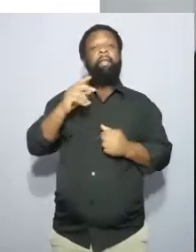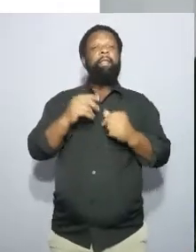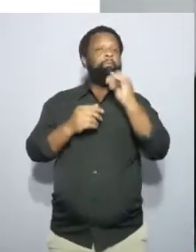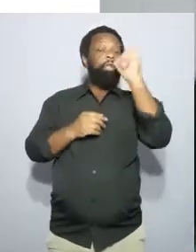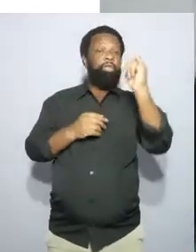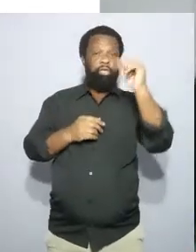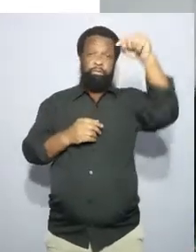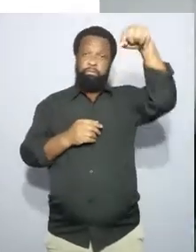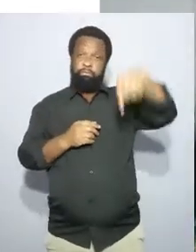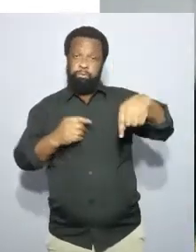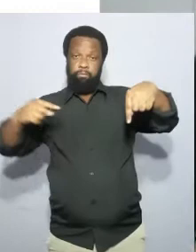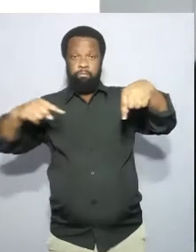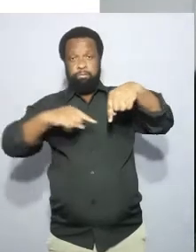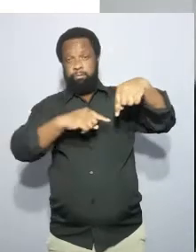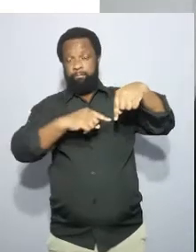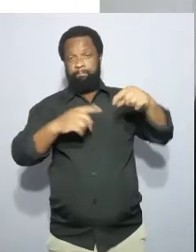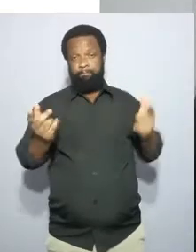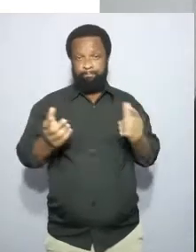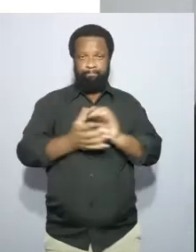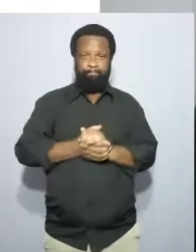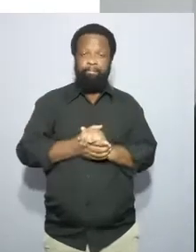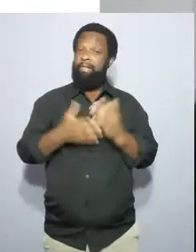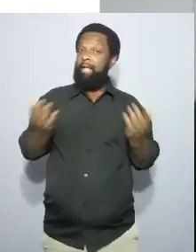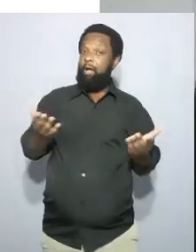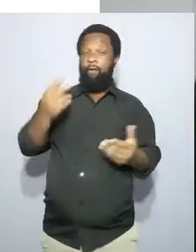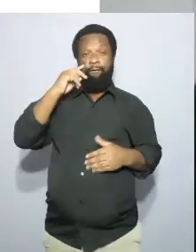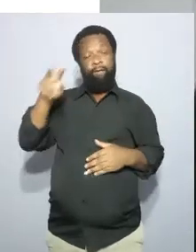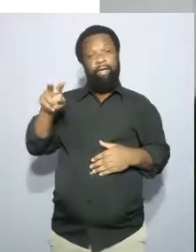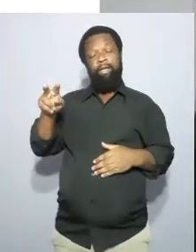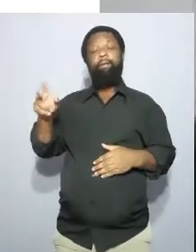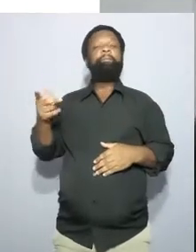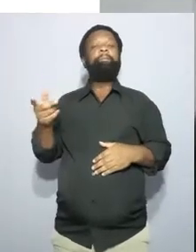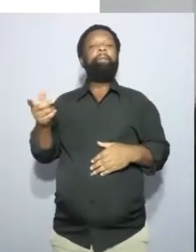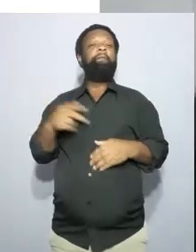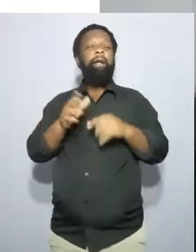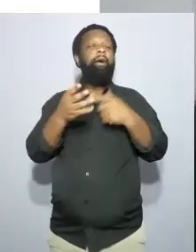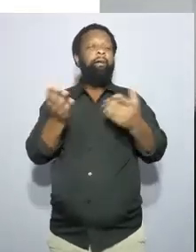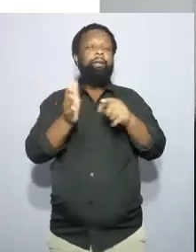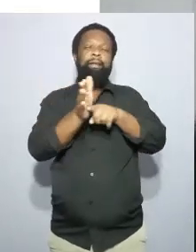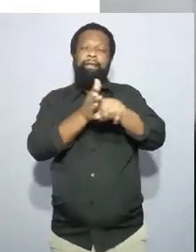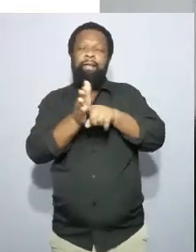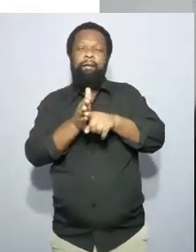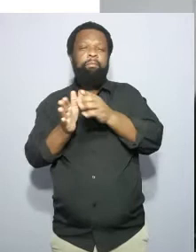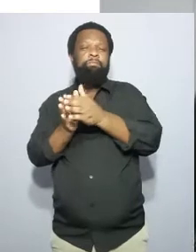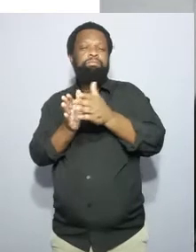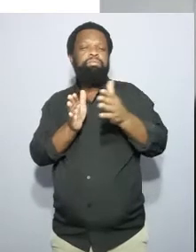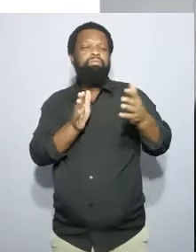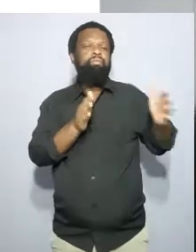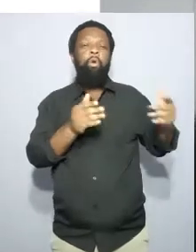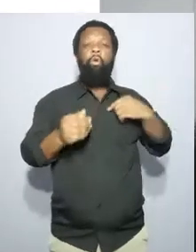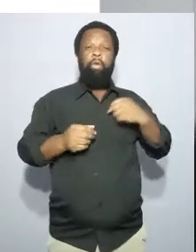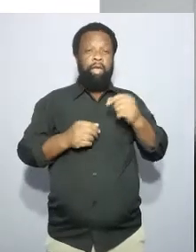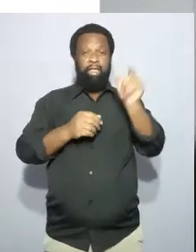higienização, no sentido contrário. Então, vamos aqui, pessoal, analisar ao longo de uma